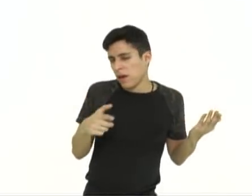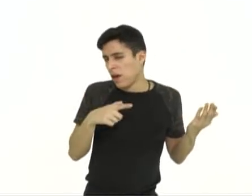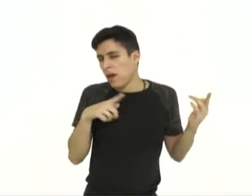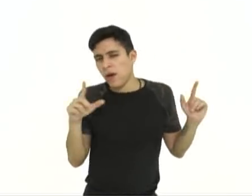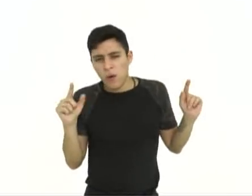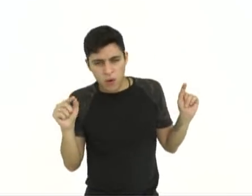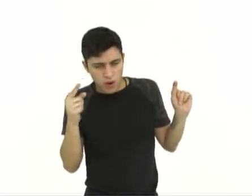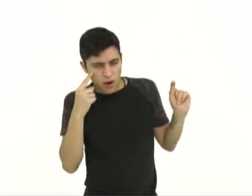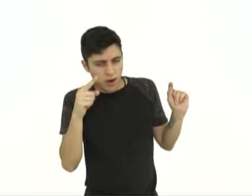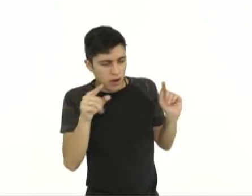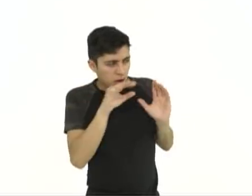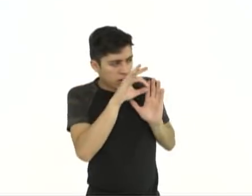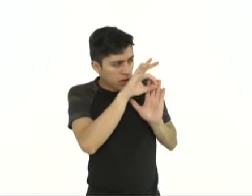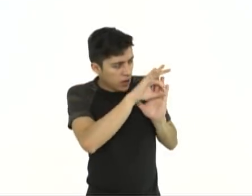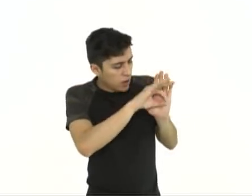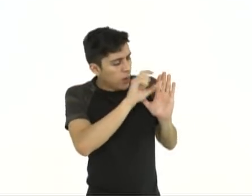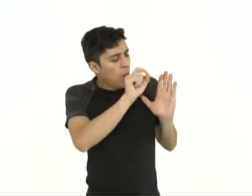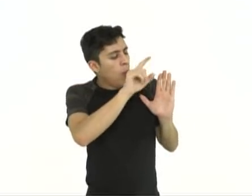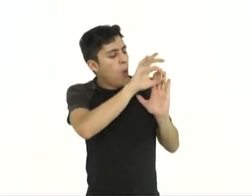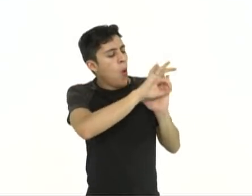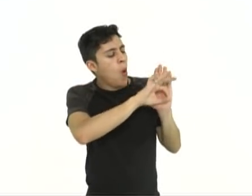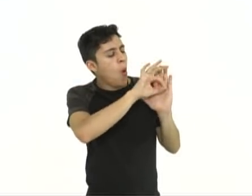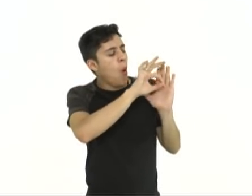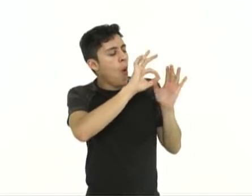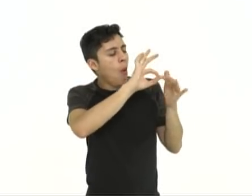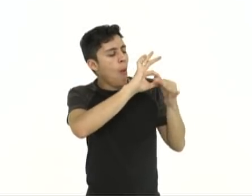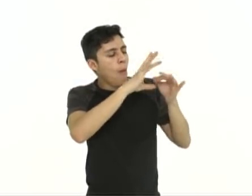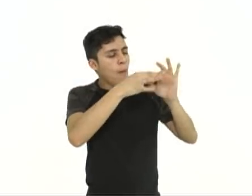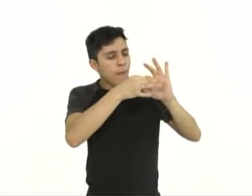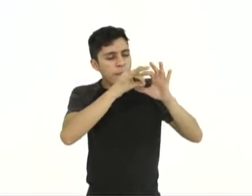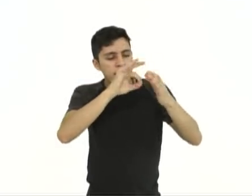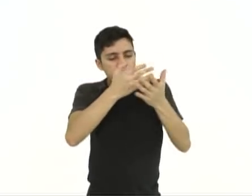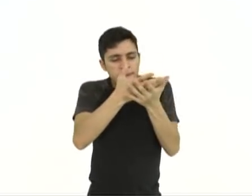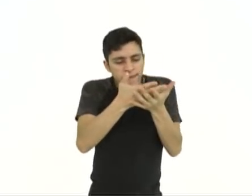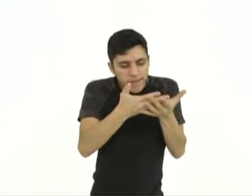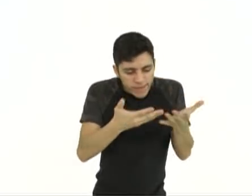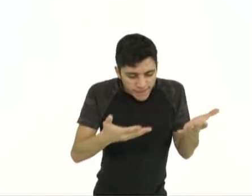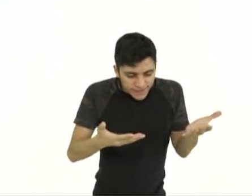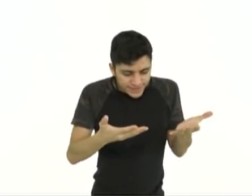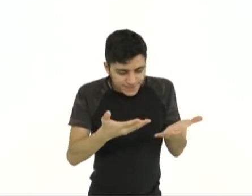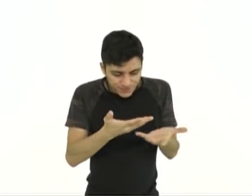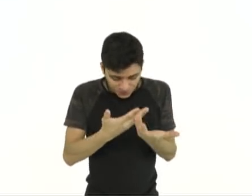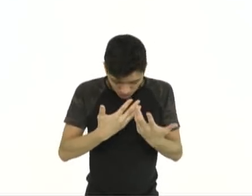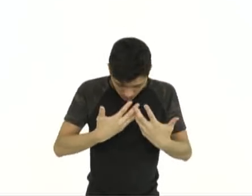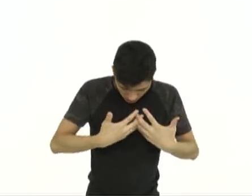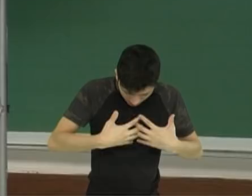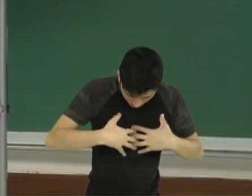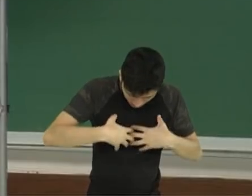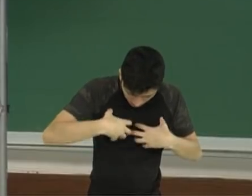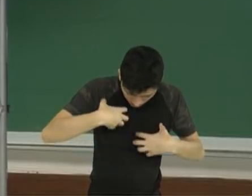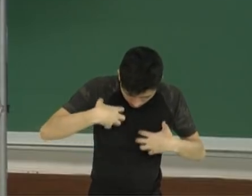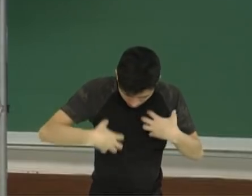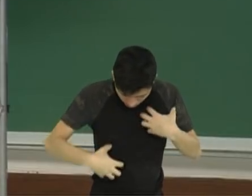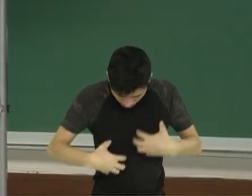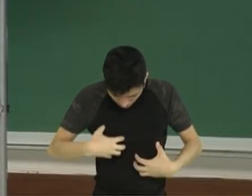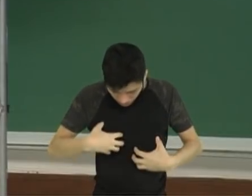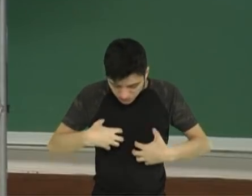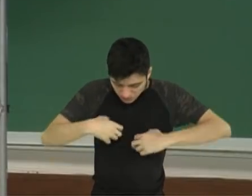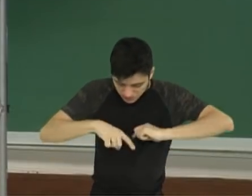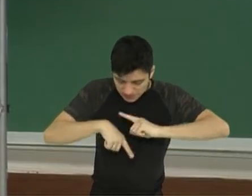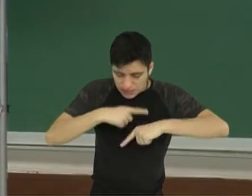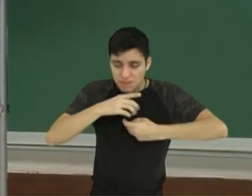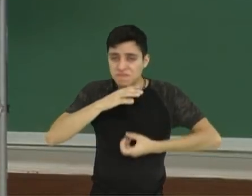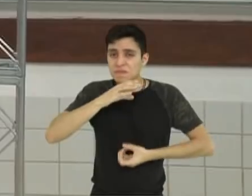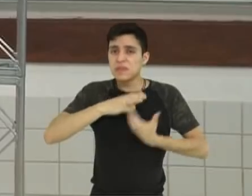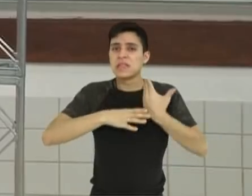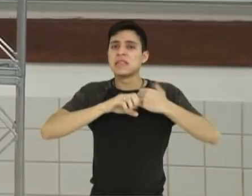nossas células, que elas se juntam e formam os tecidos, que se juntam e formam os órgãos, que vão formar os sistemas.